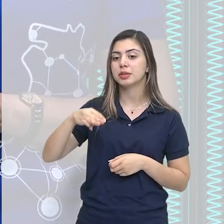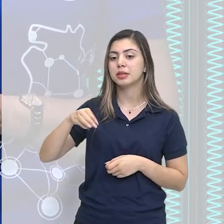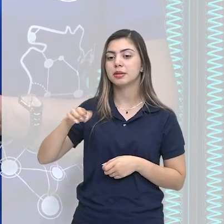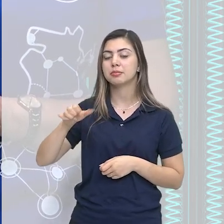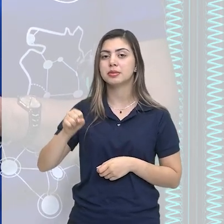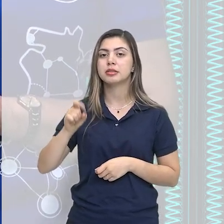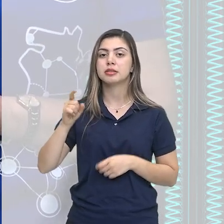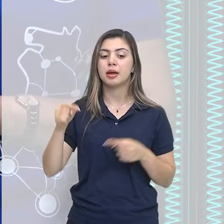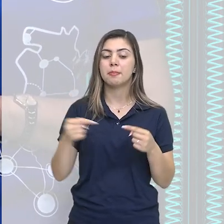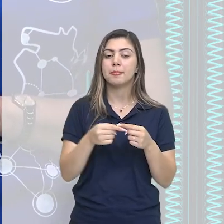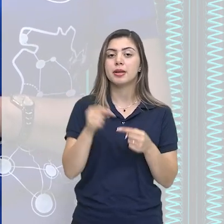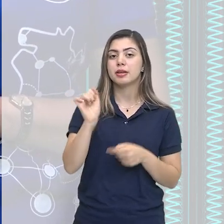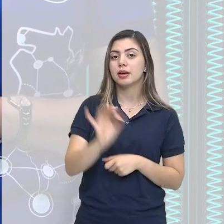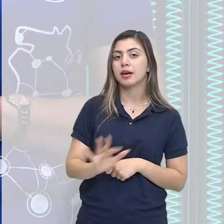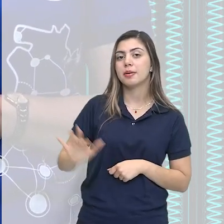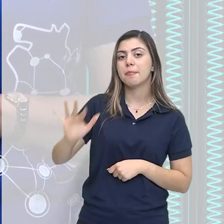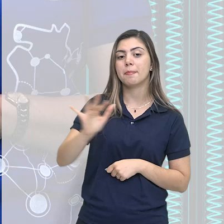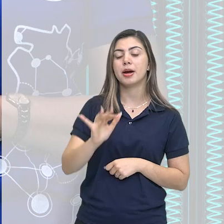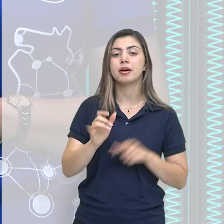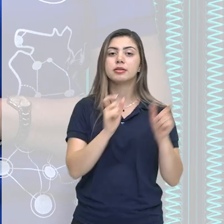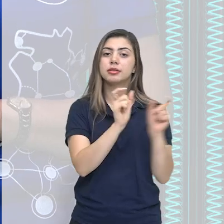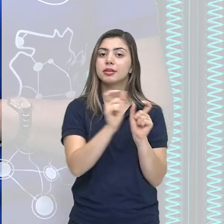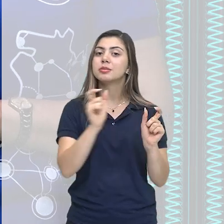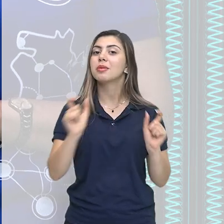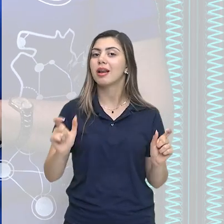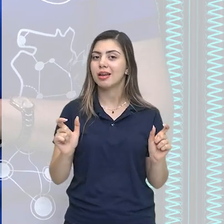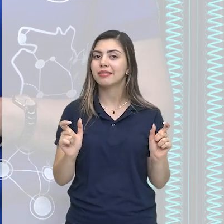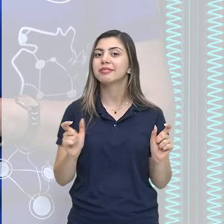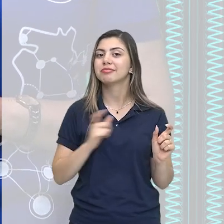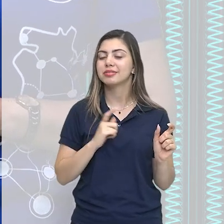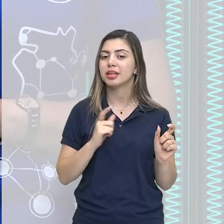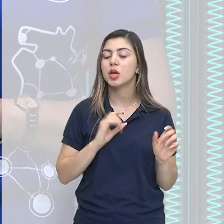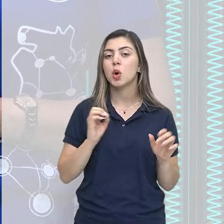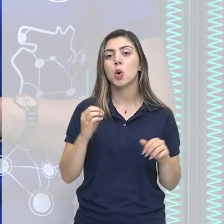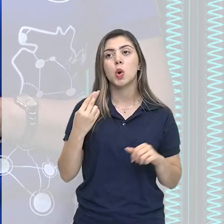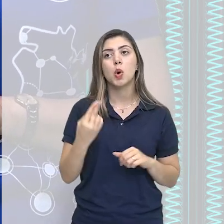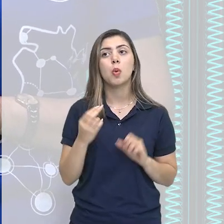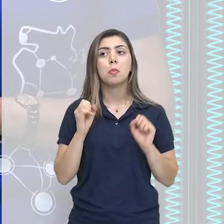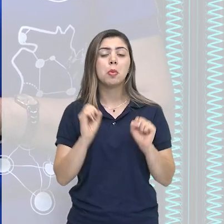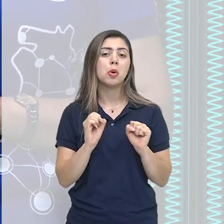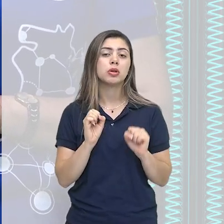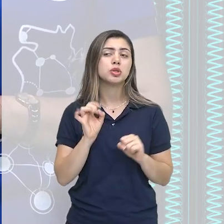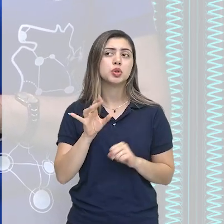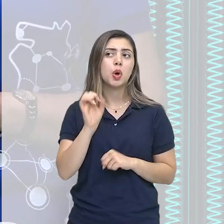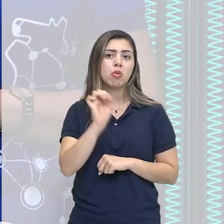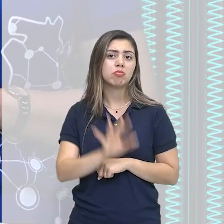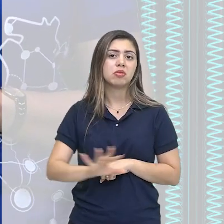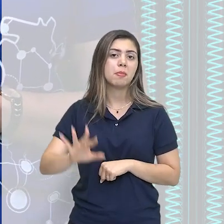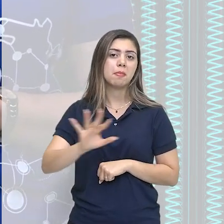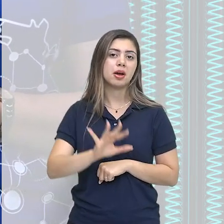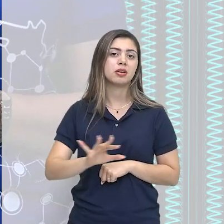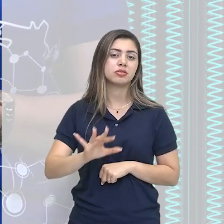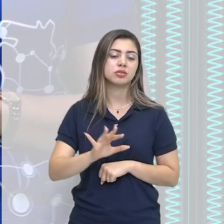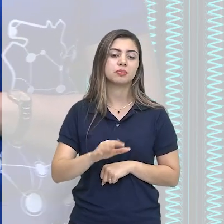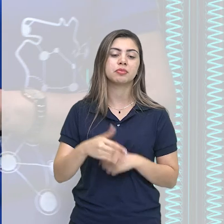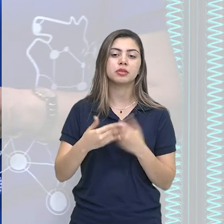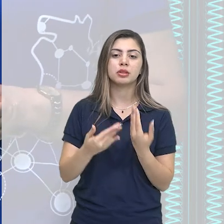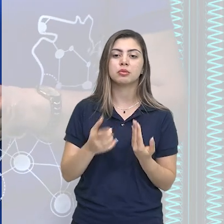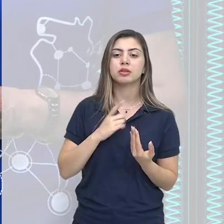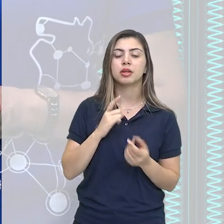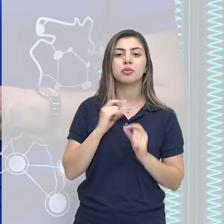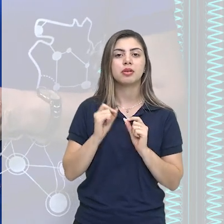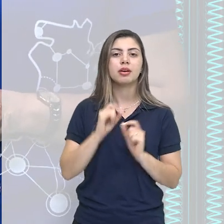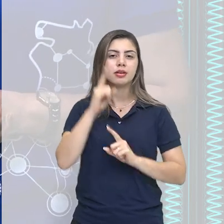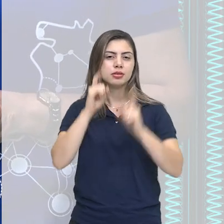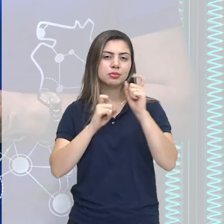relacionados à imagem e a palavras também, né? Ou então ele pode ser apenas uma imagem, com expressões,